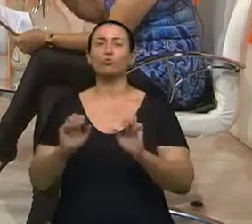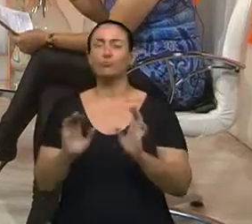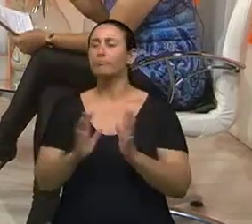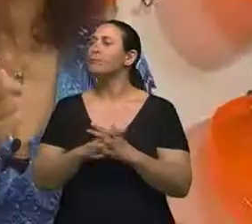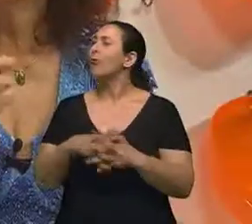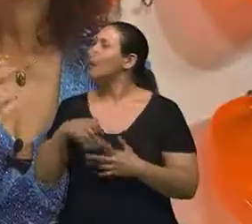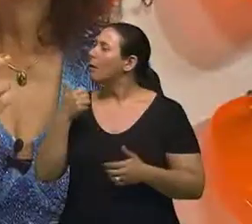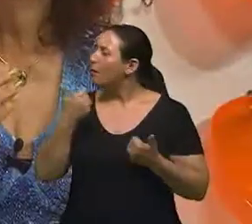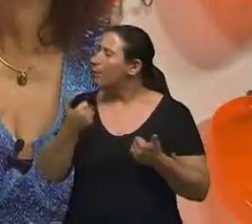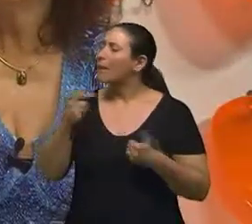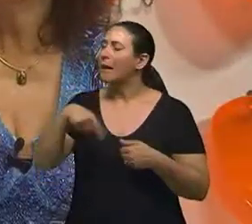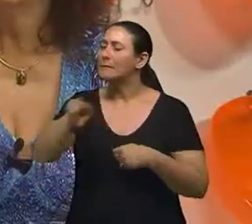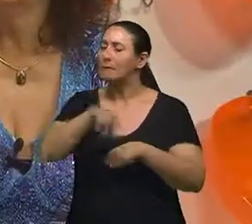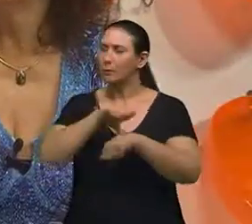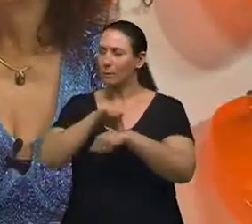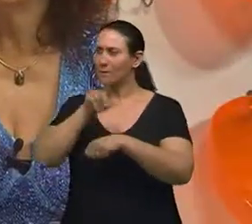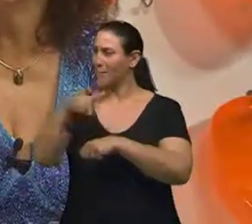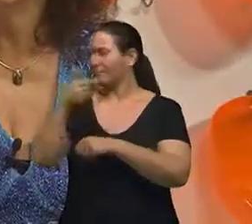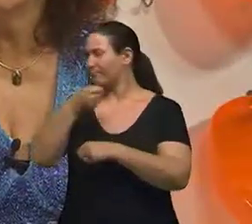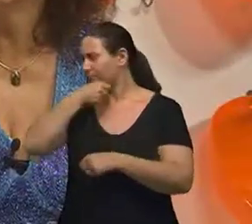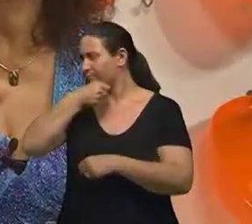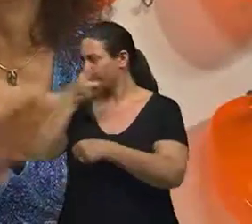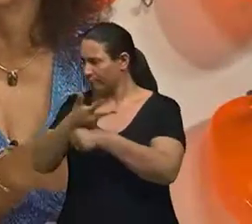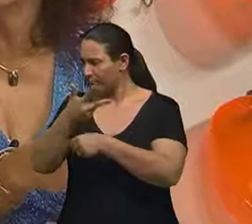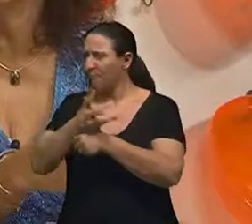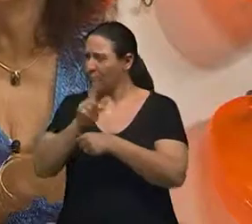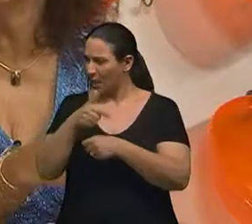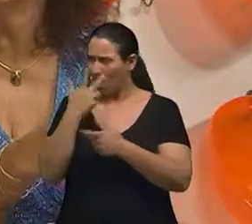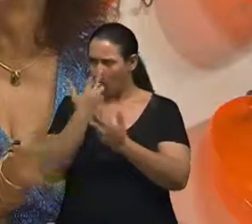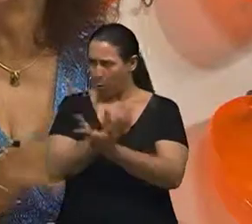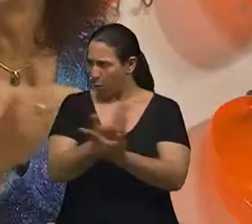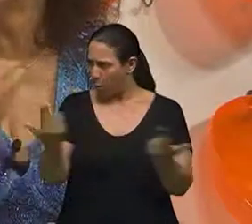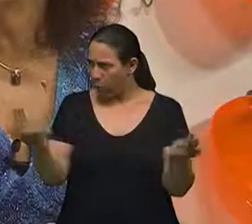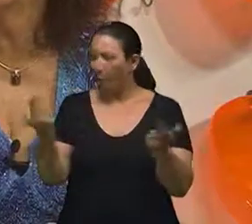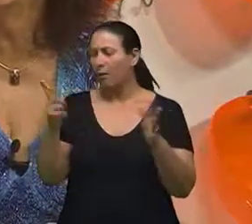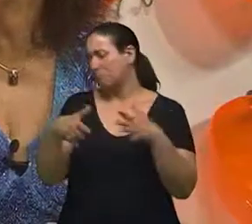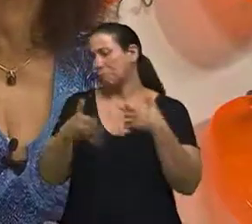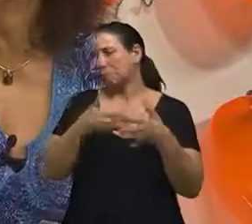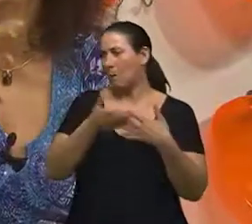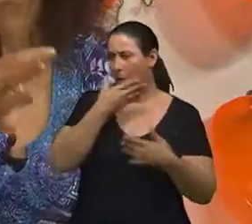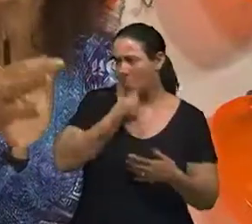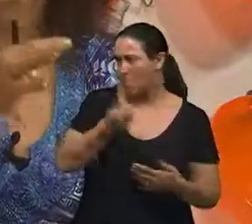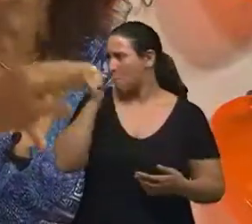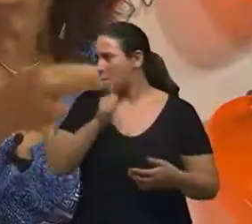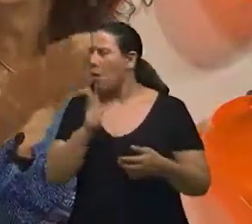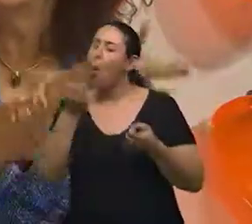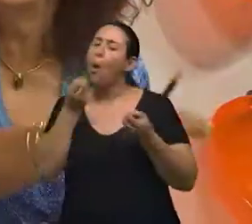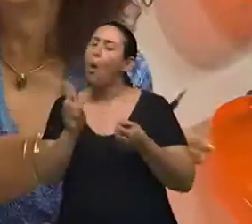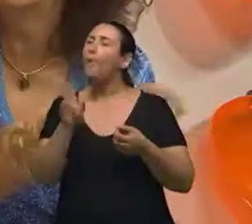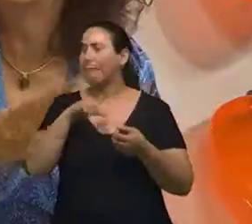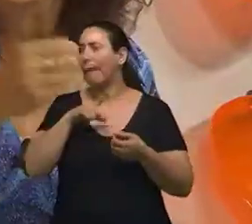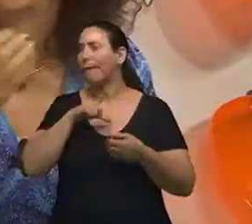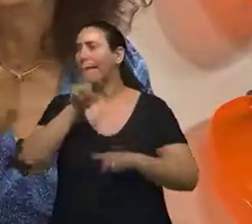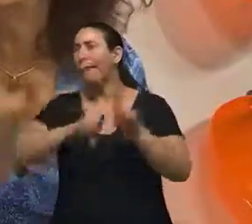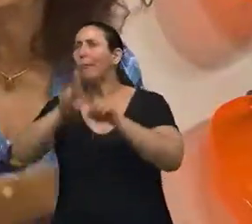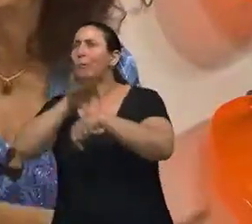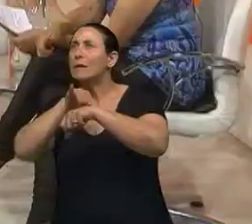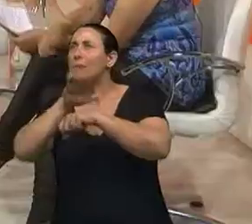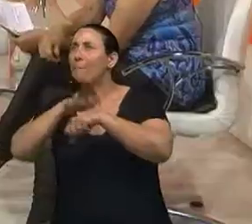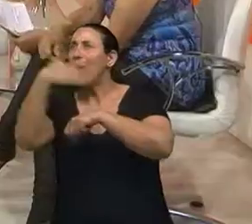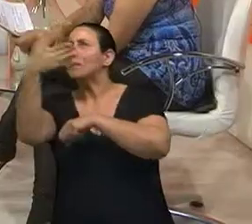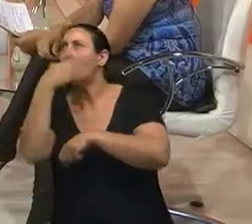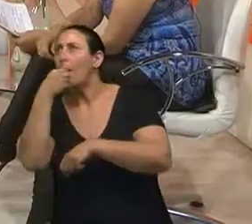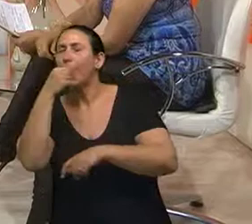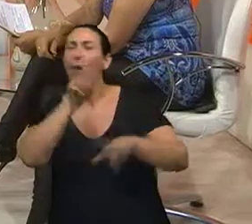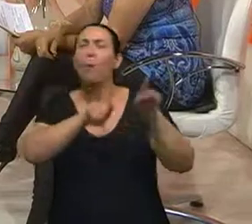alteração. Tá. E essas doenças do envelhecimento são iguais para os gêneros, tanto faz homens ou mulheres, ou tem algumas que acometem mais mulheres ou mais homens?